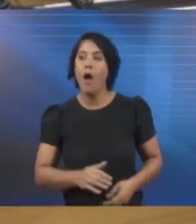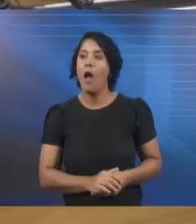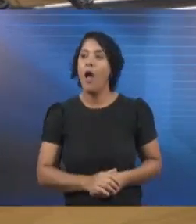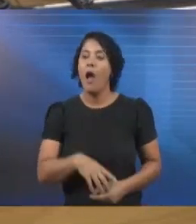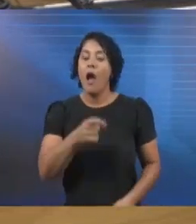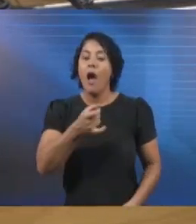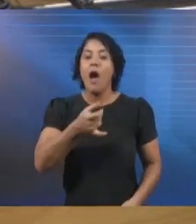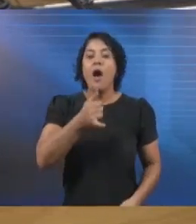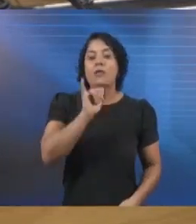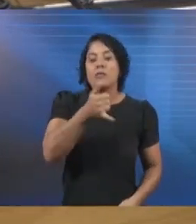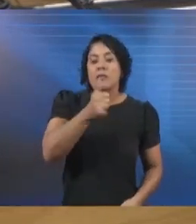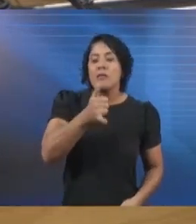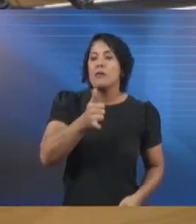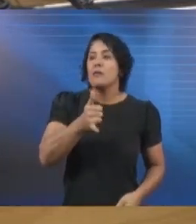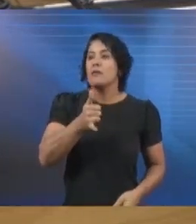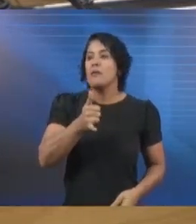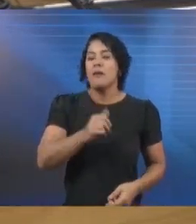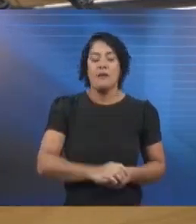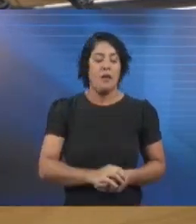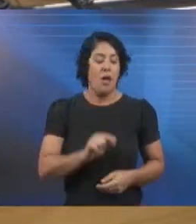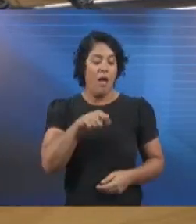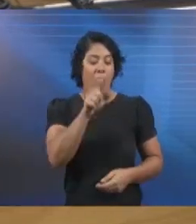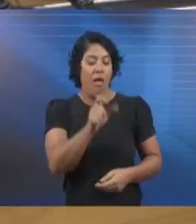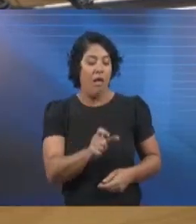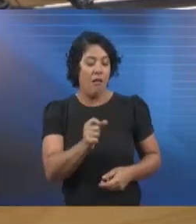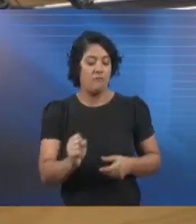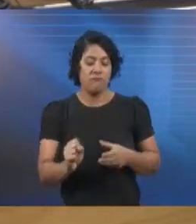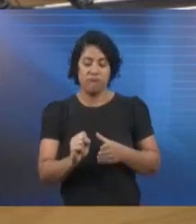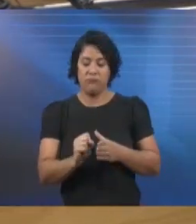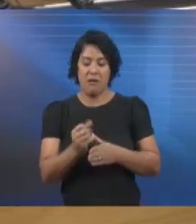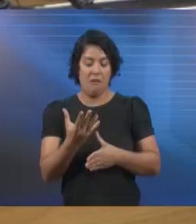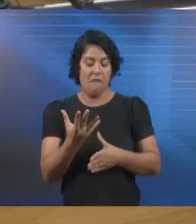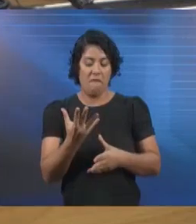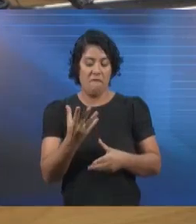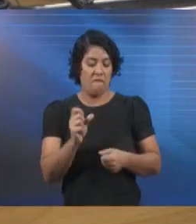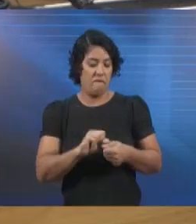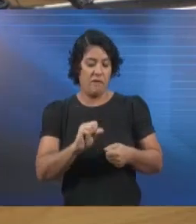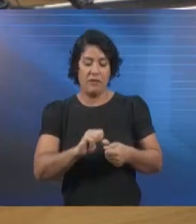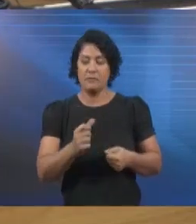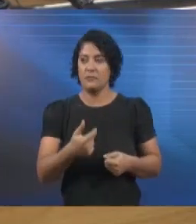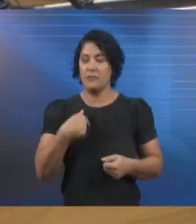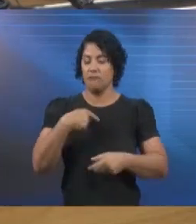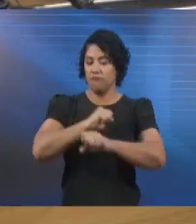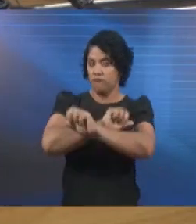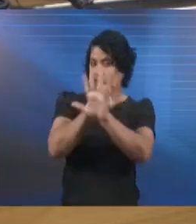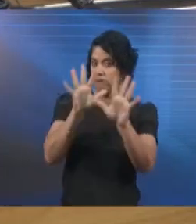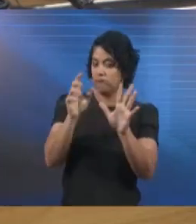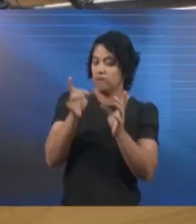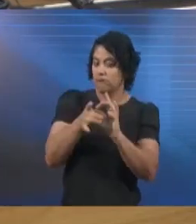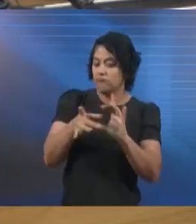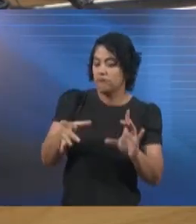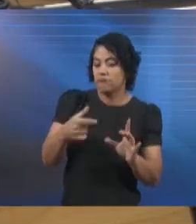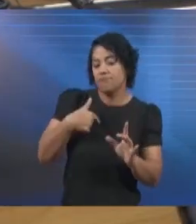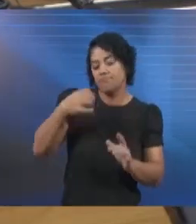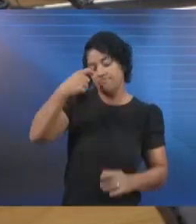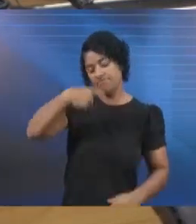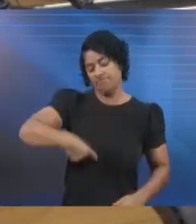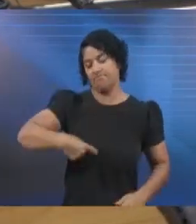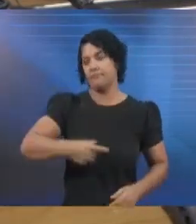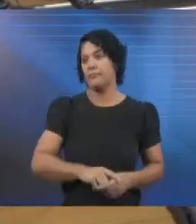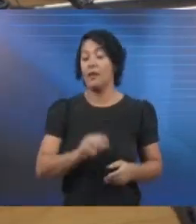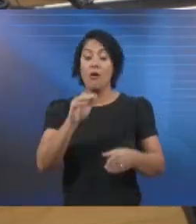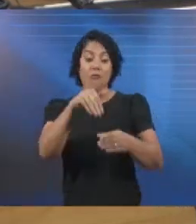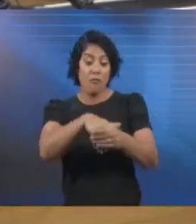a narrativa não é o fato é a versão que eles criam Então estou deixando aquio meu posicionament e espero que